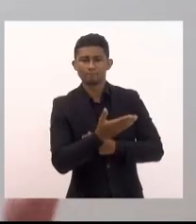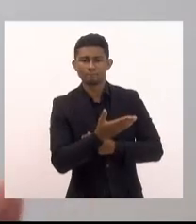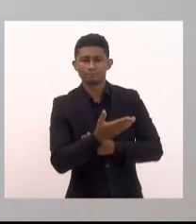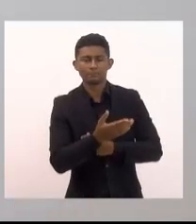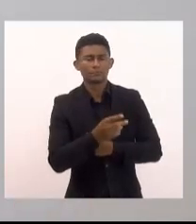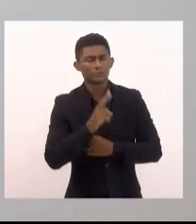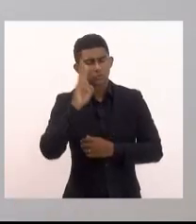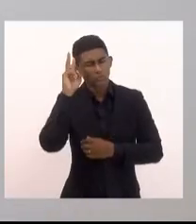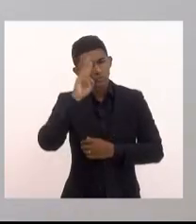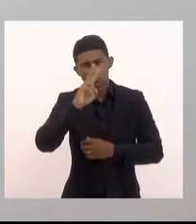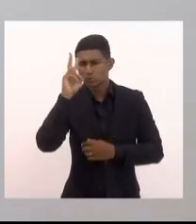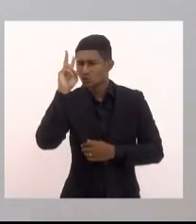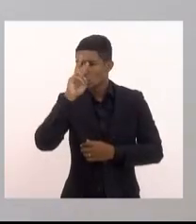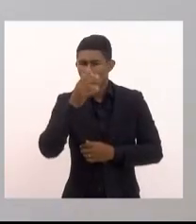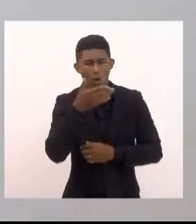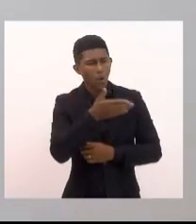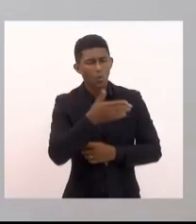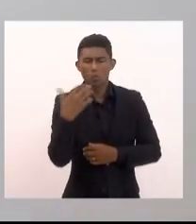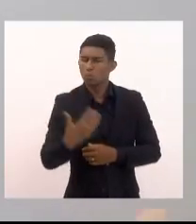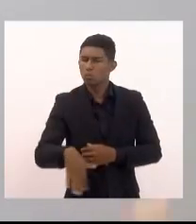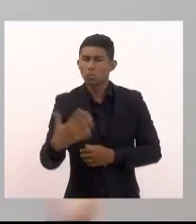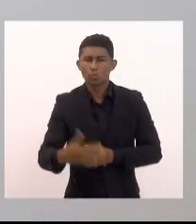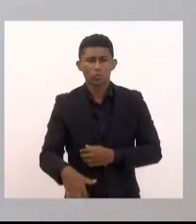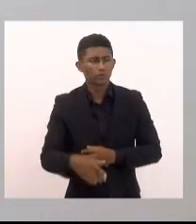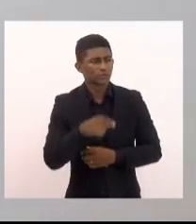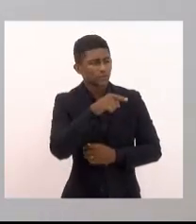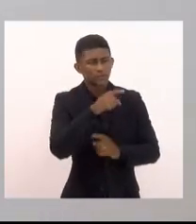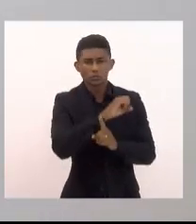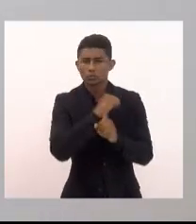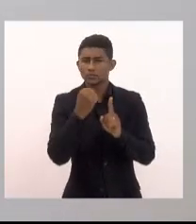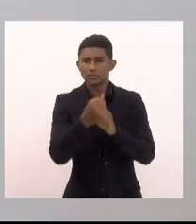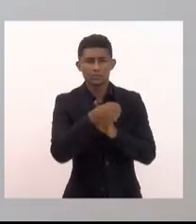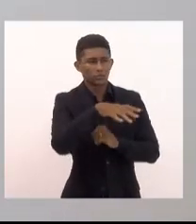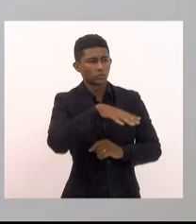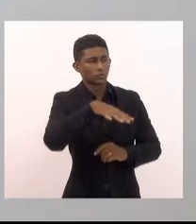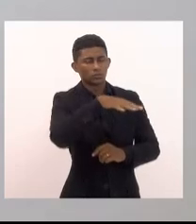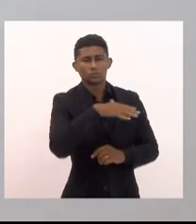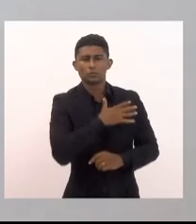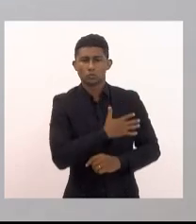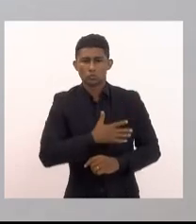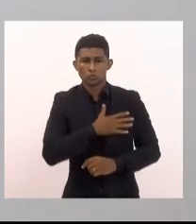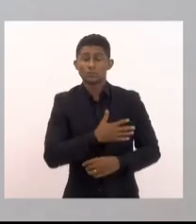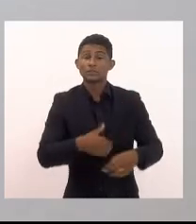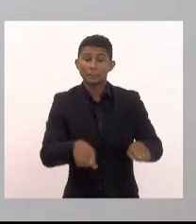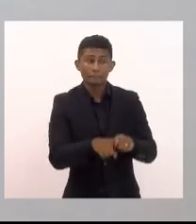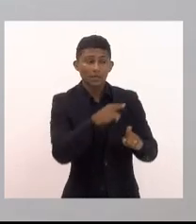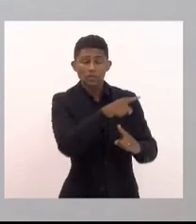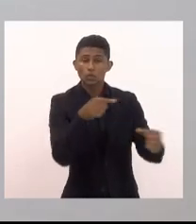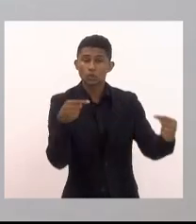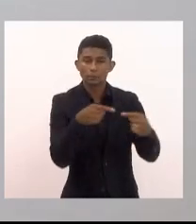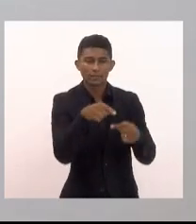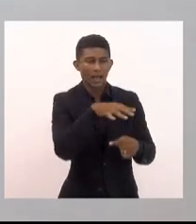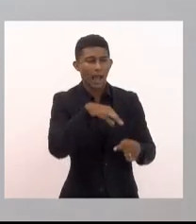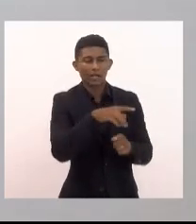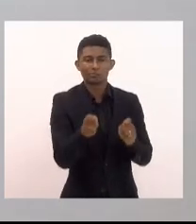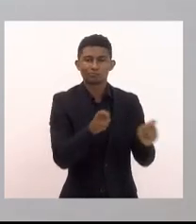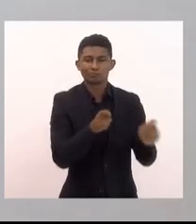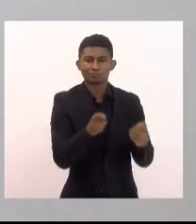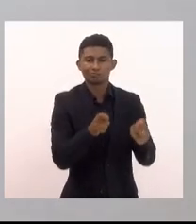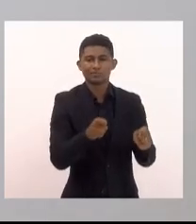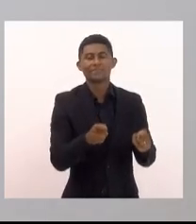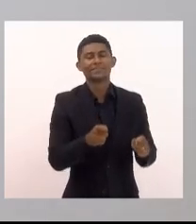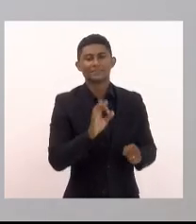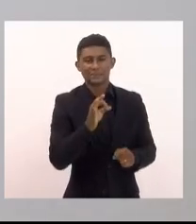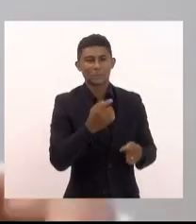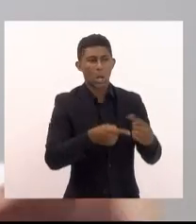história, ele ter uma função social e também uma função econômica, naquele bairro. Isso